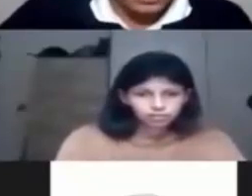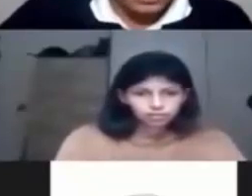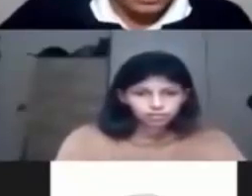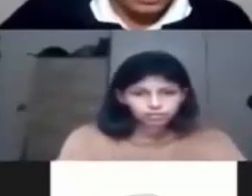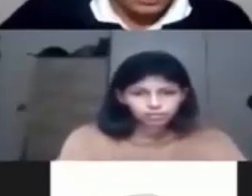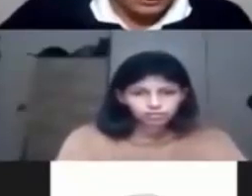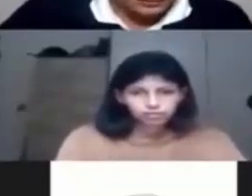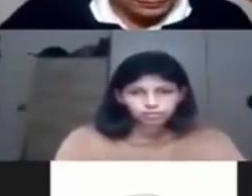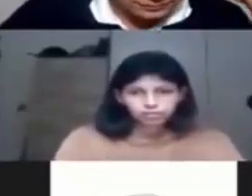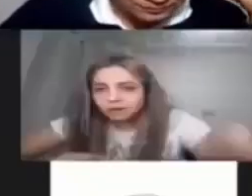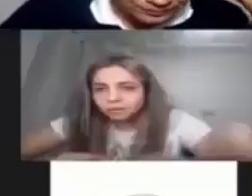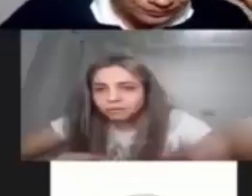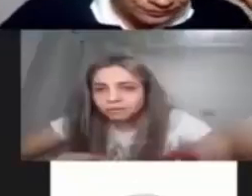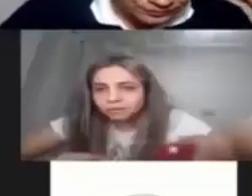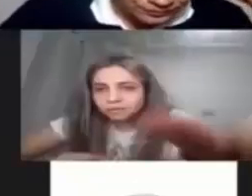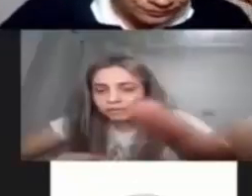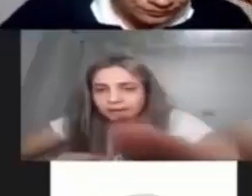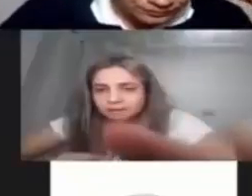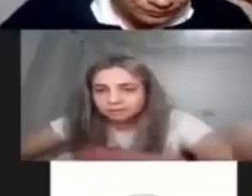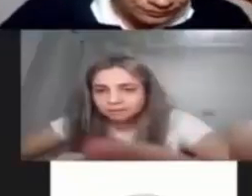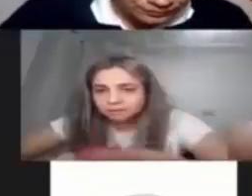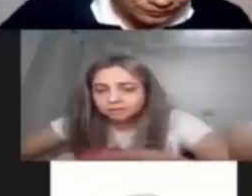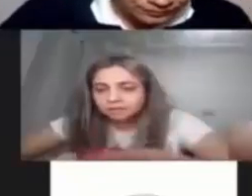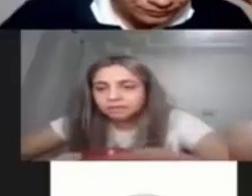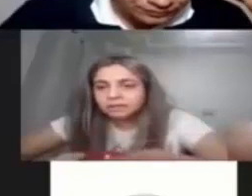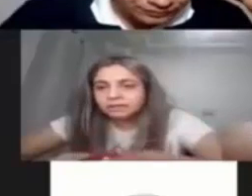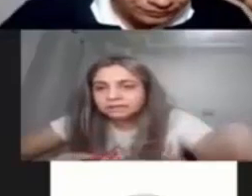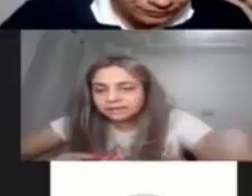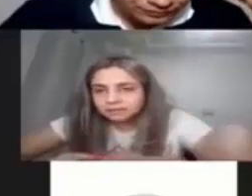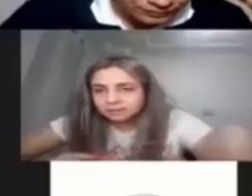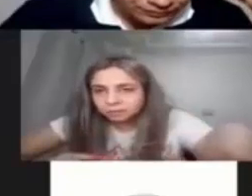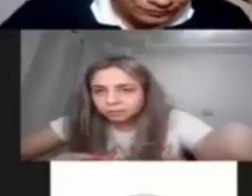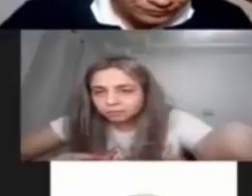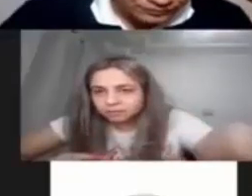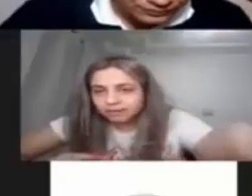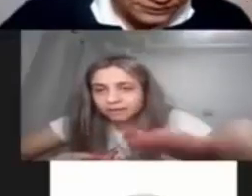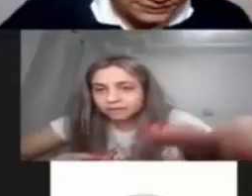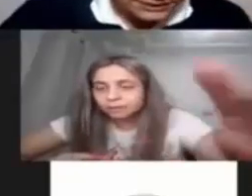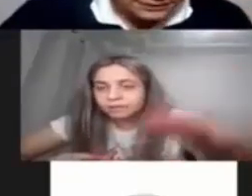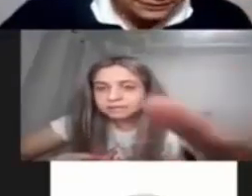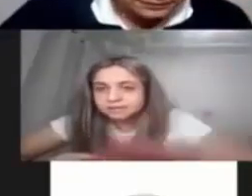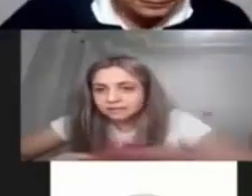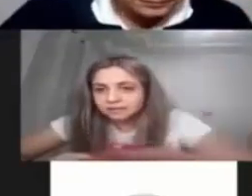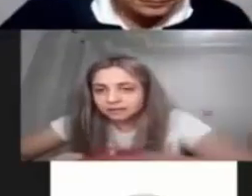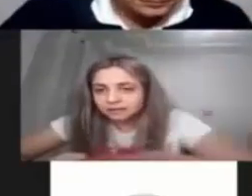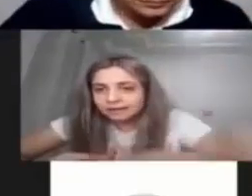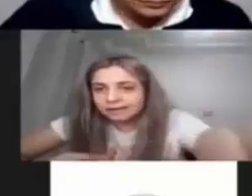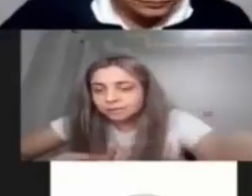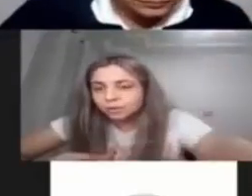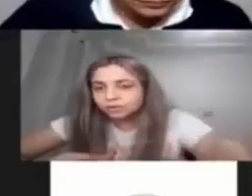O próprio texto que você falou primeiro de Lázaro, ele dá respaldo para a sua ideia. Sim. Porque se